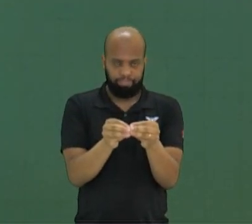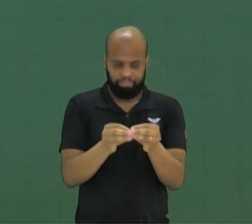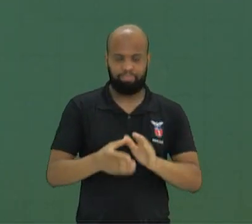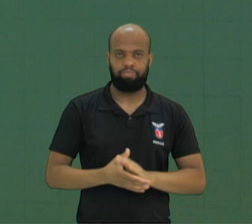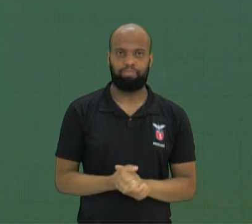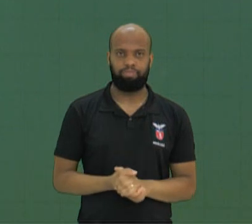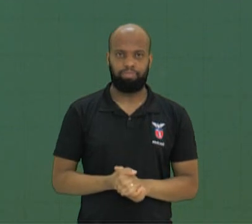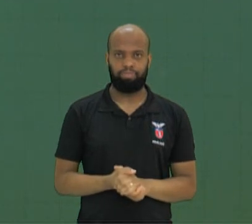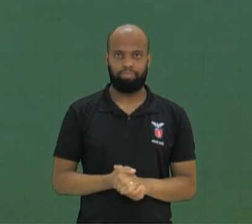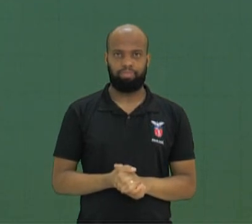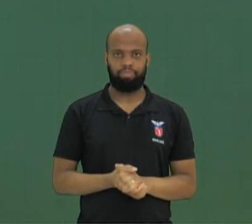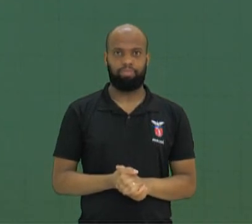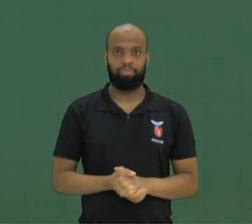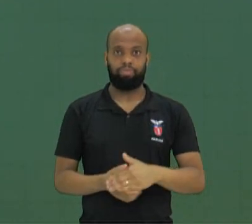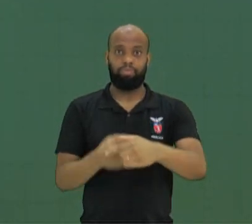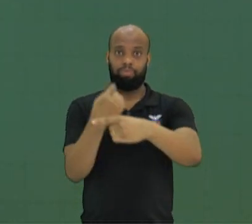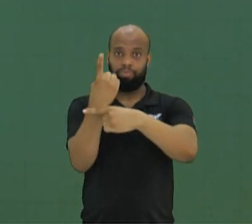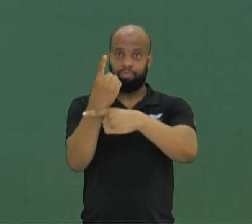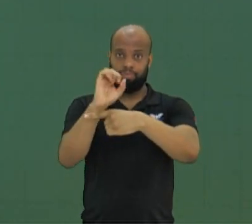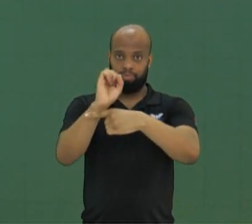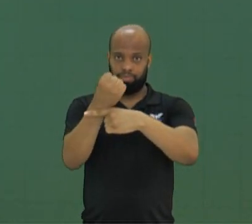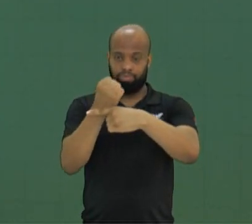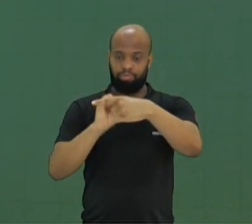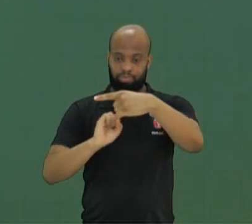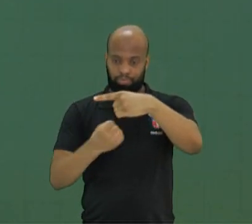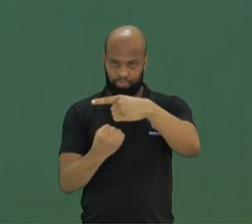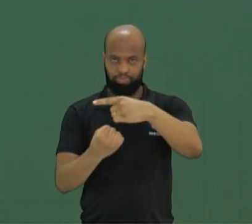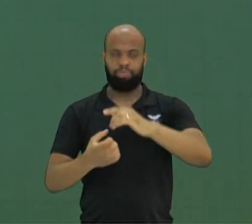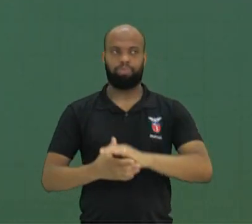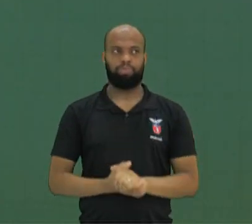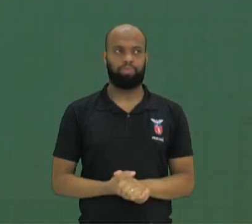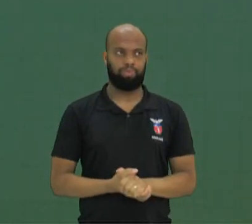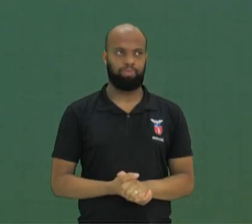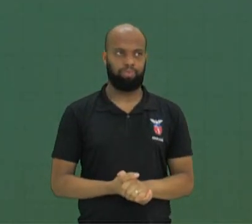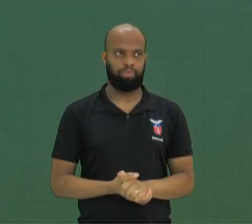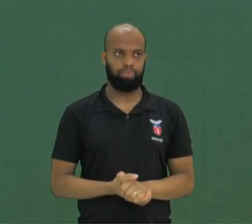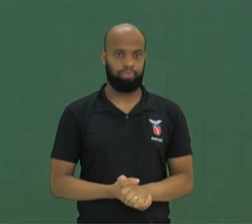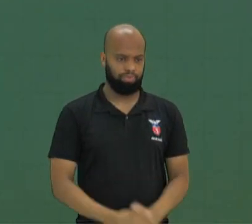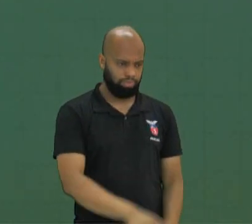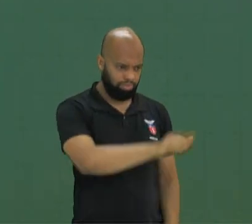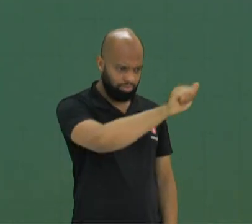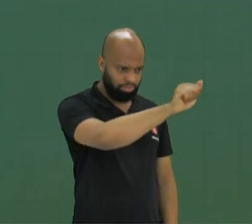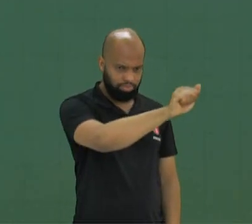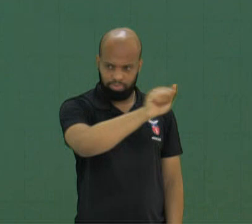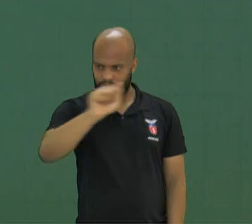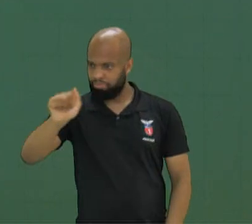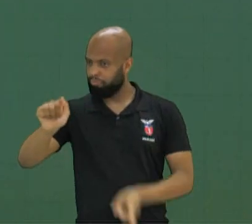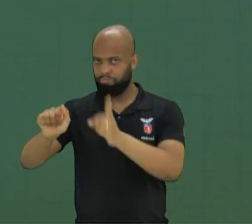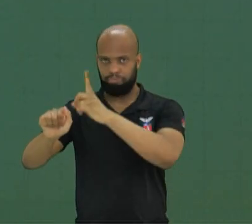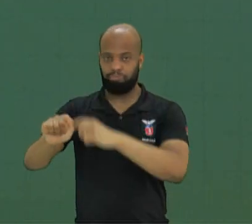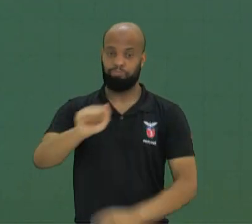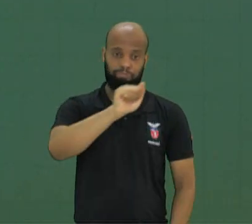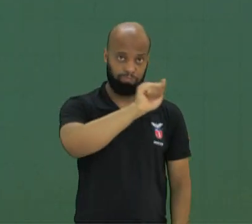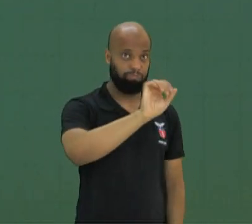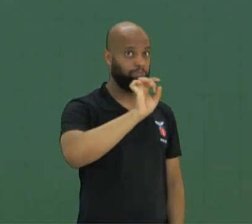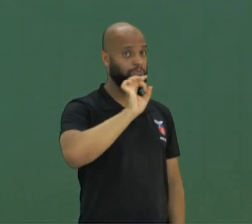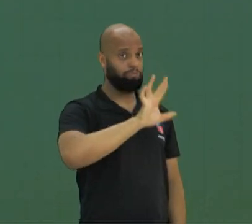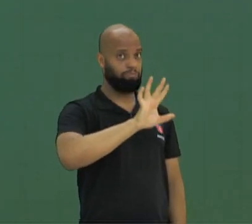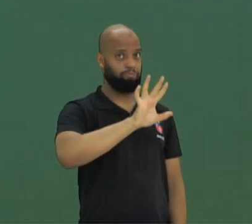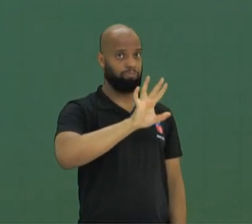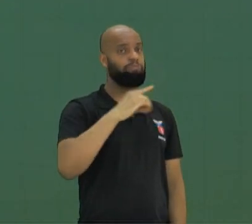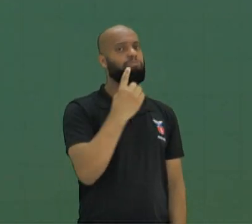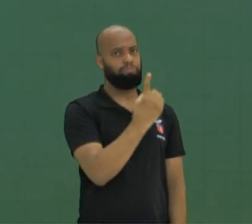olhada. 18 sobre 8. Deixa ele aqui, né? O A